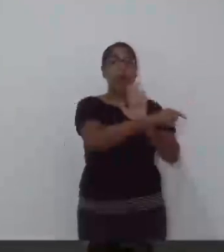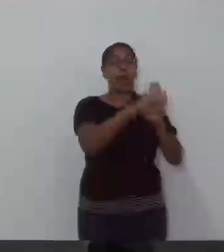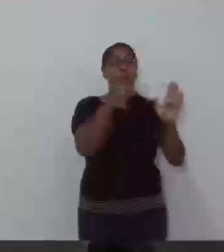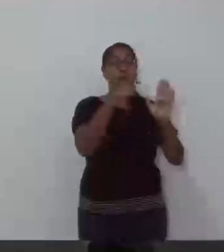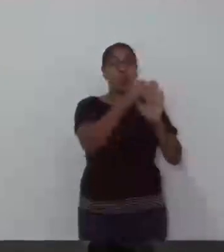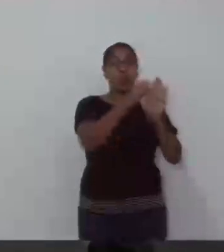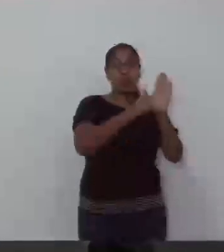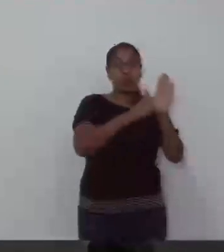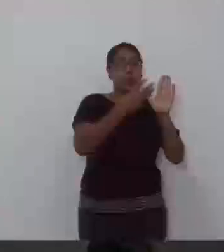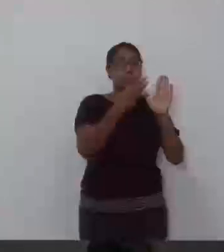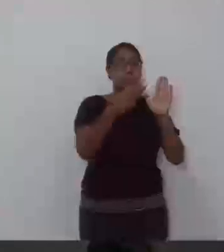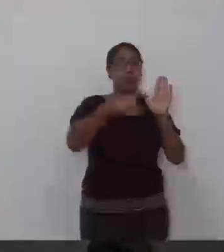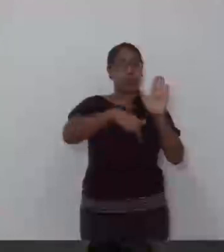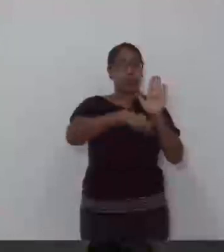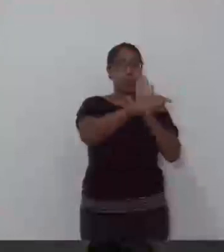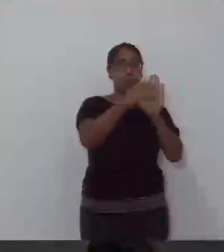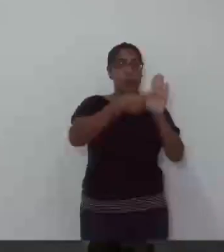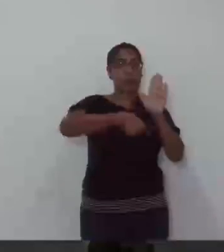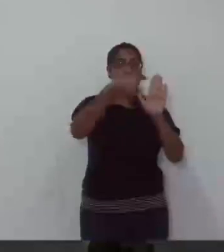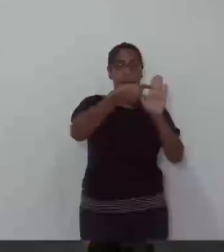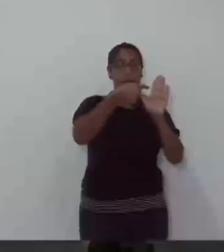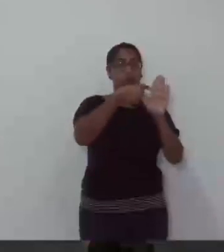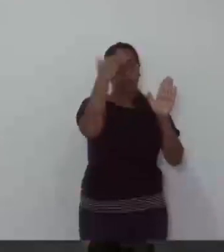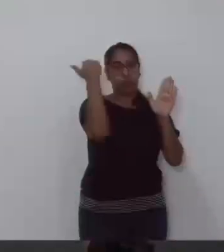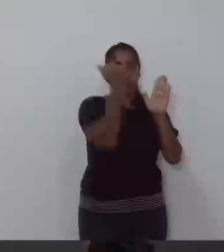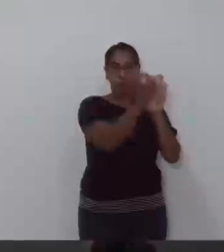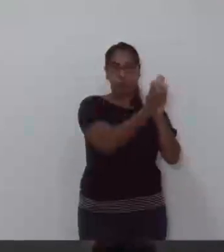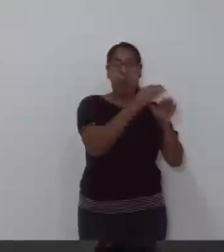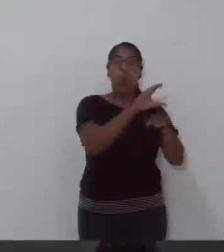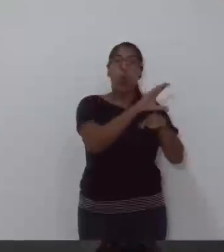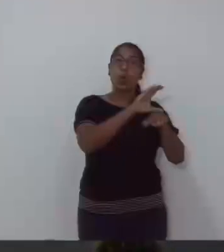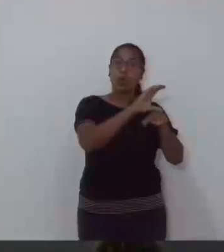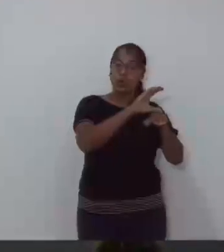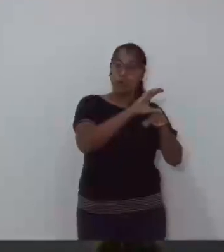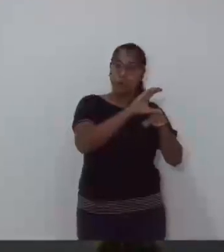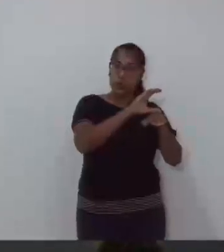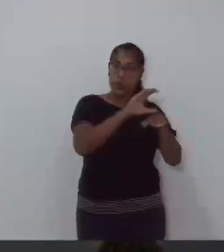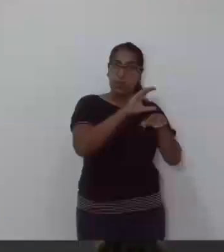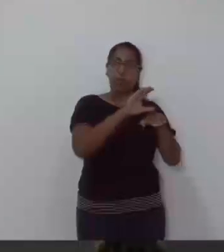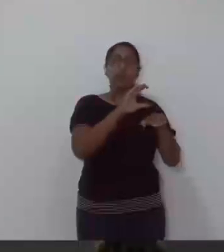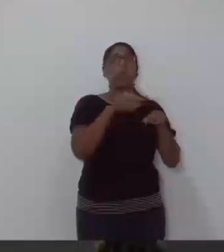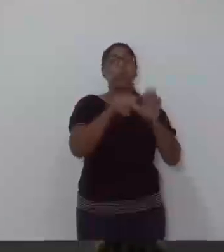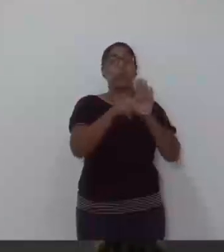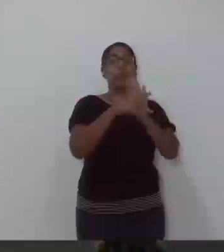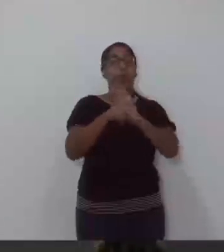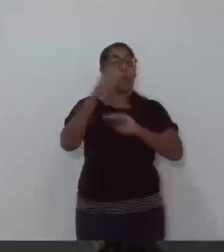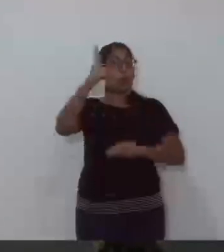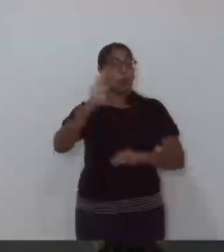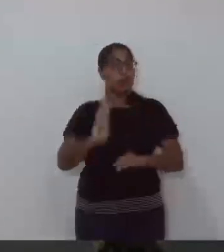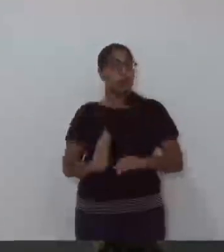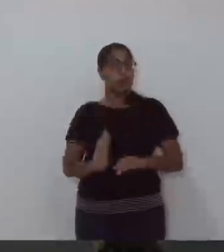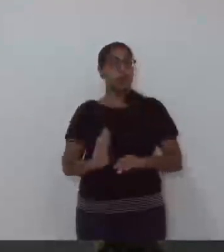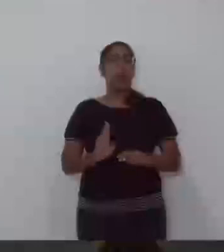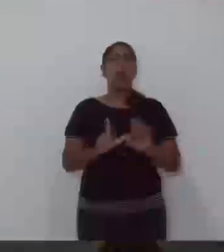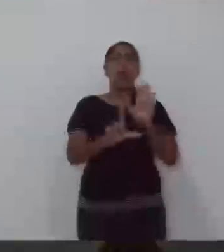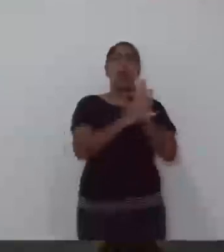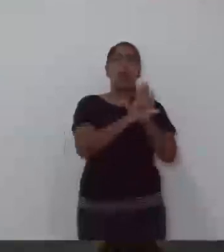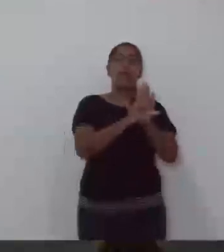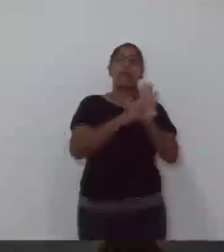37, parágrafo 1º da Constituição Federal. redação acrescida pela Lei